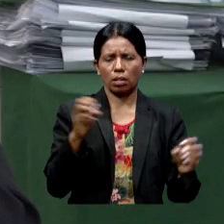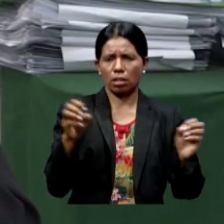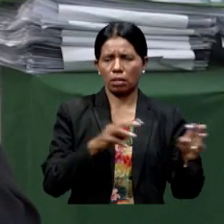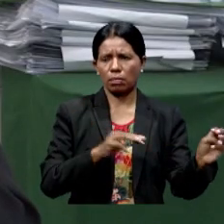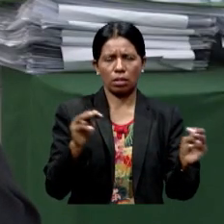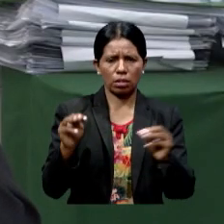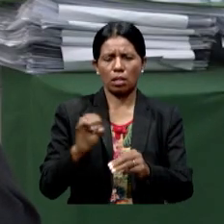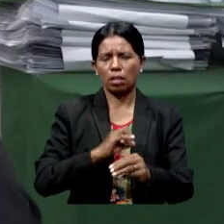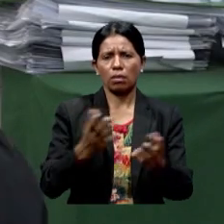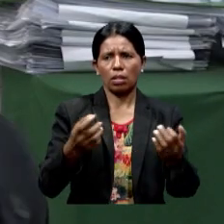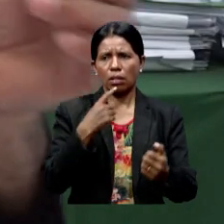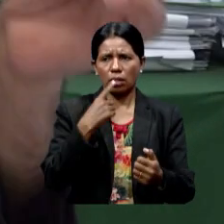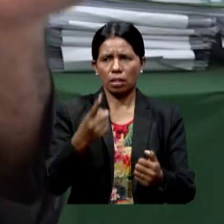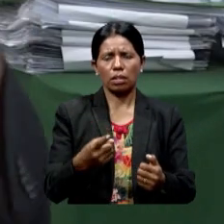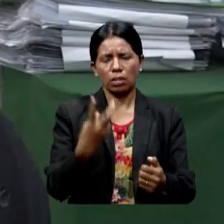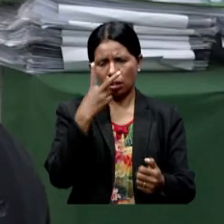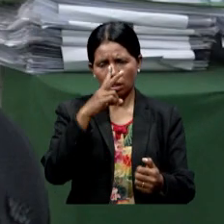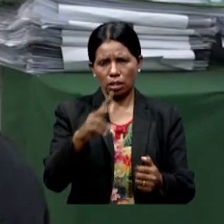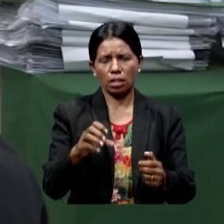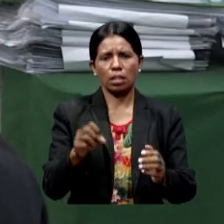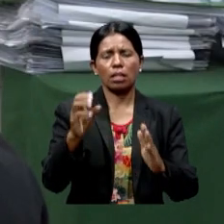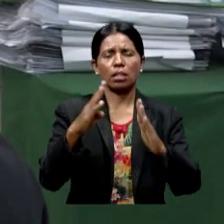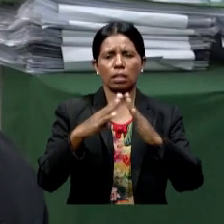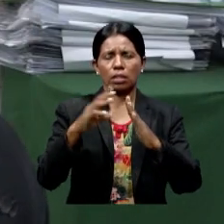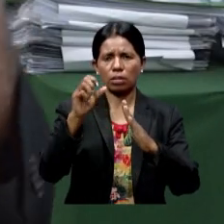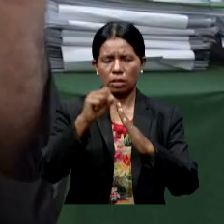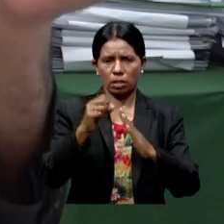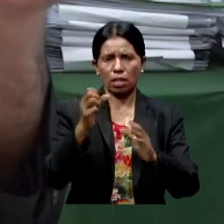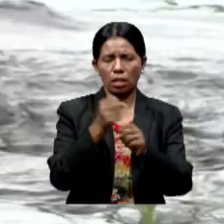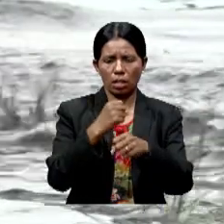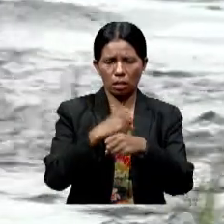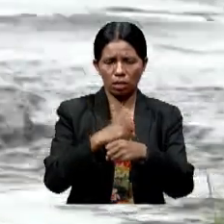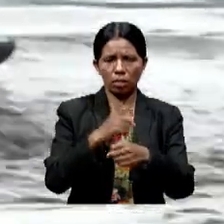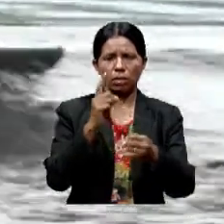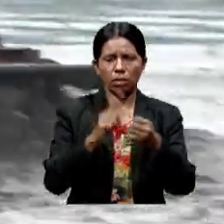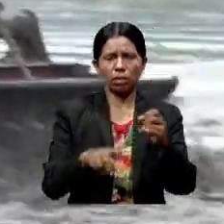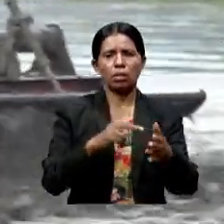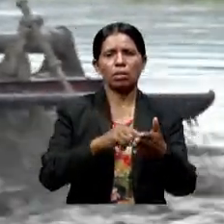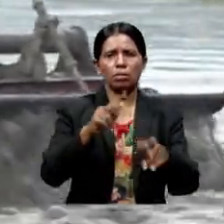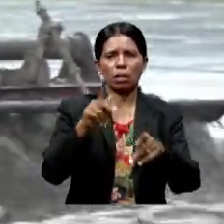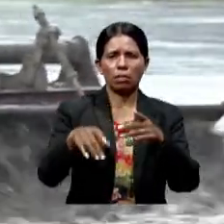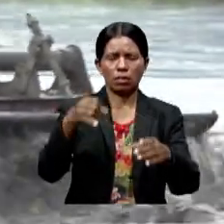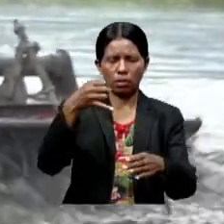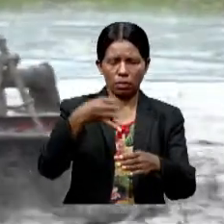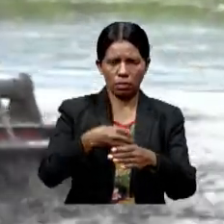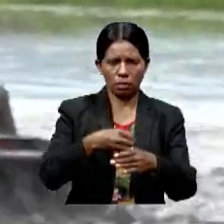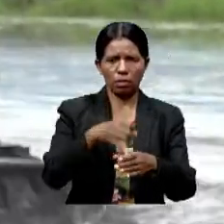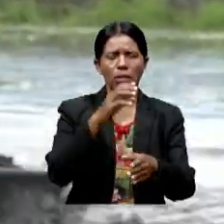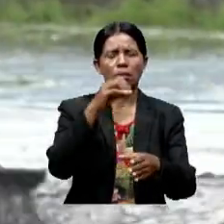se lukre hau karate te mos kata se itare ba sensu sira mai halo to ikus numero ema involve si to agricultura se presentase se